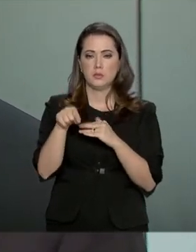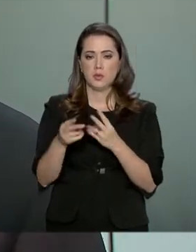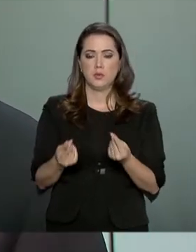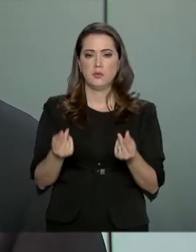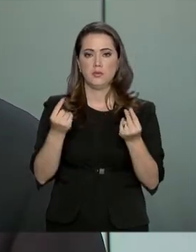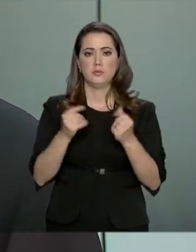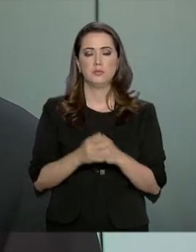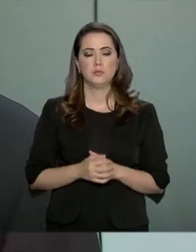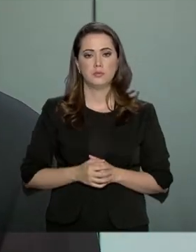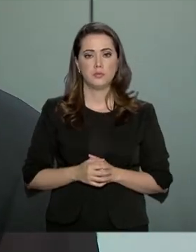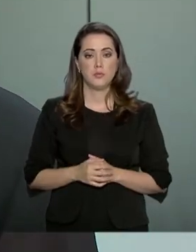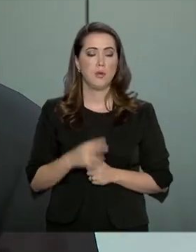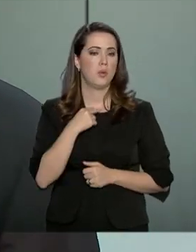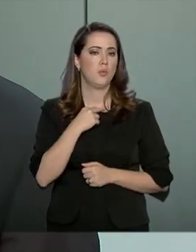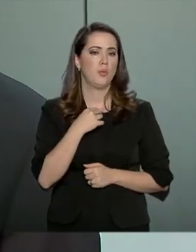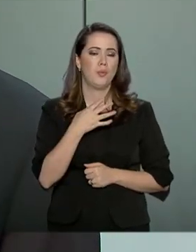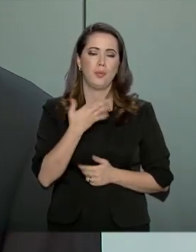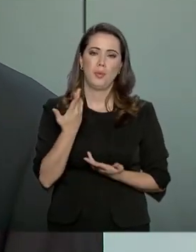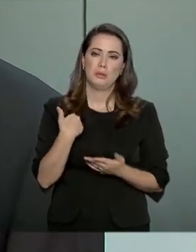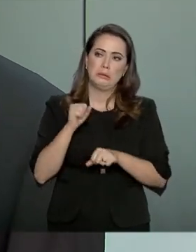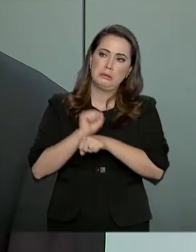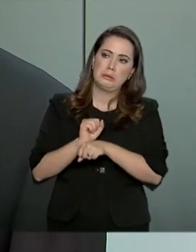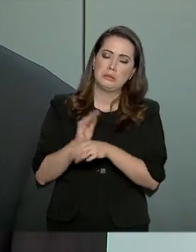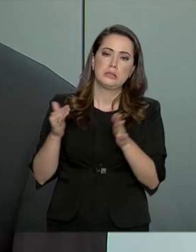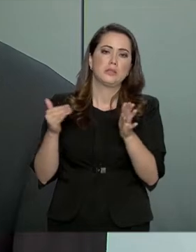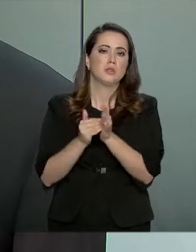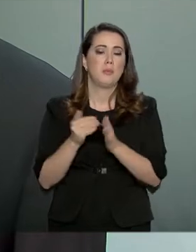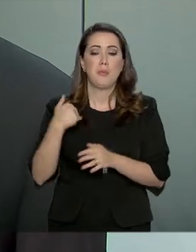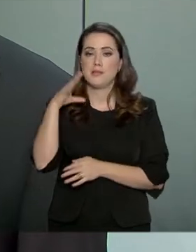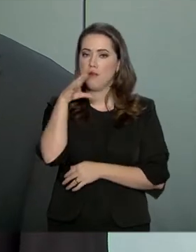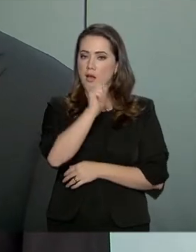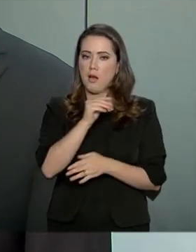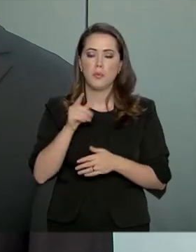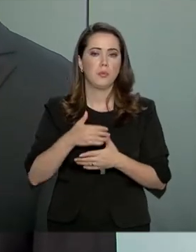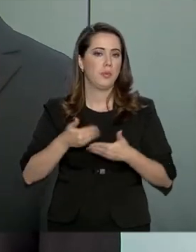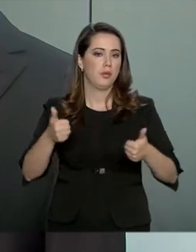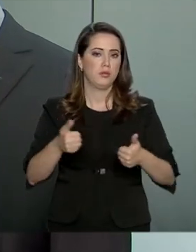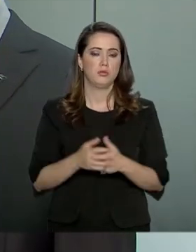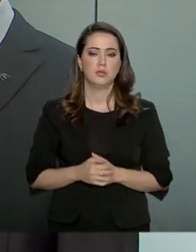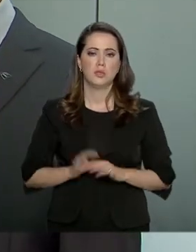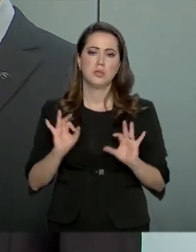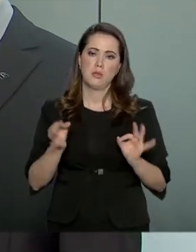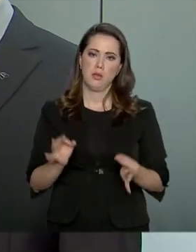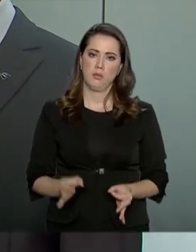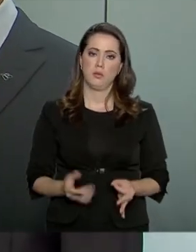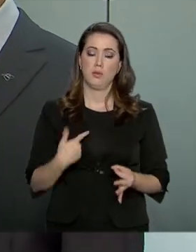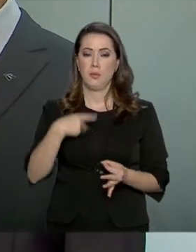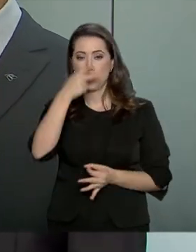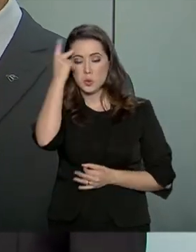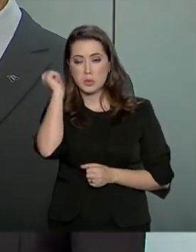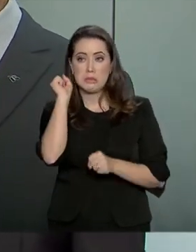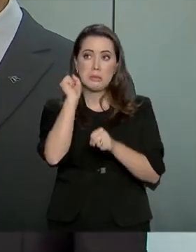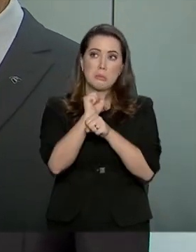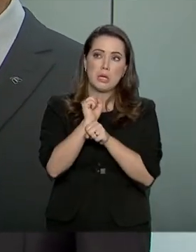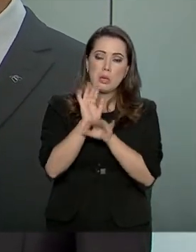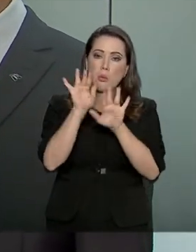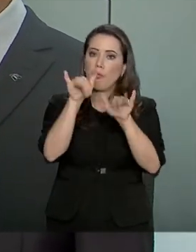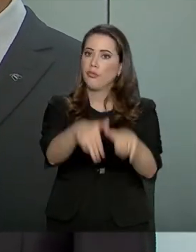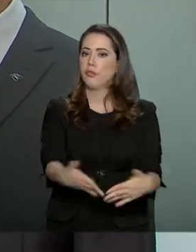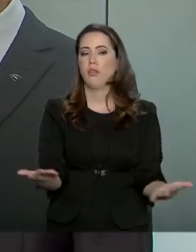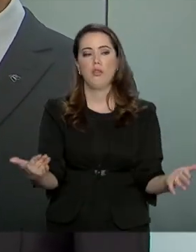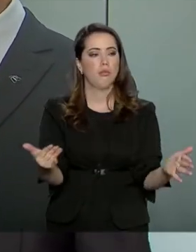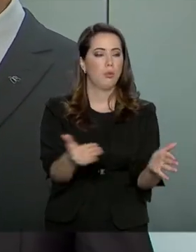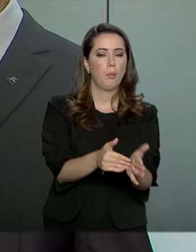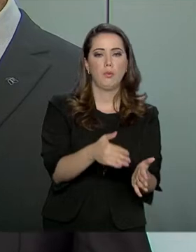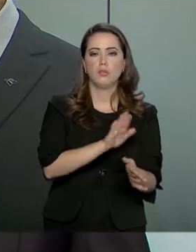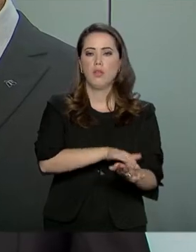valor também não pode deixar para a última hora né que fizer quanto antes melhor é perfeito quem deixa para a última hora na é